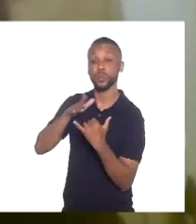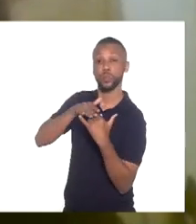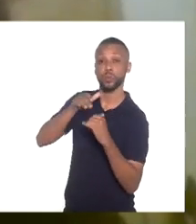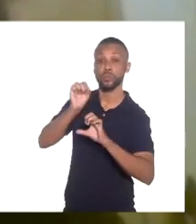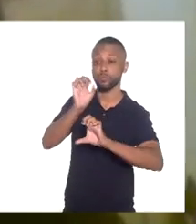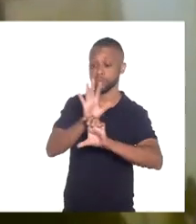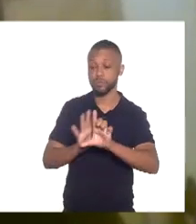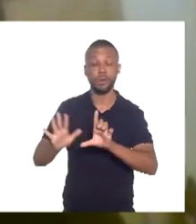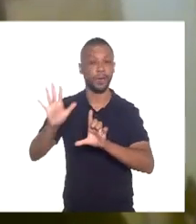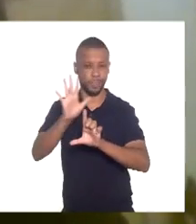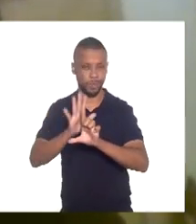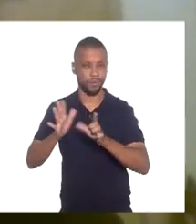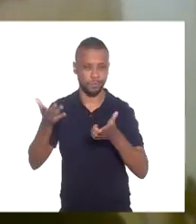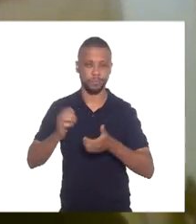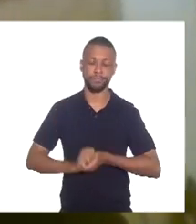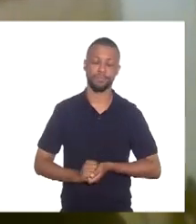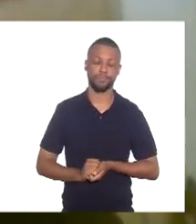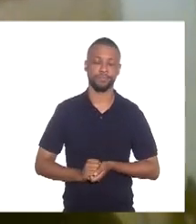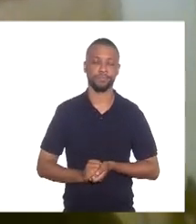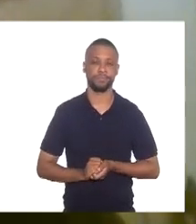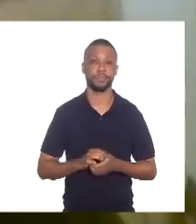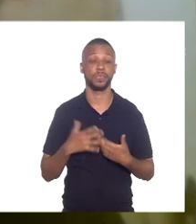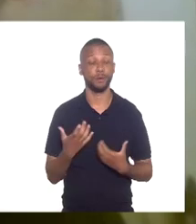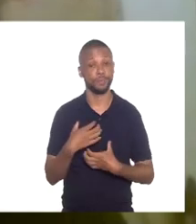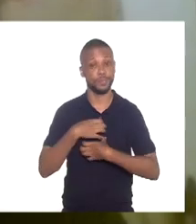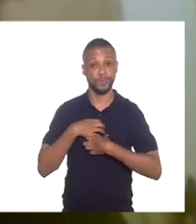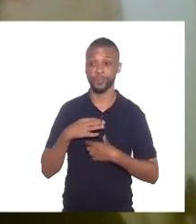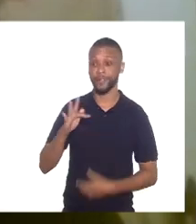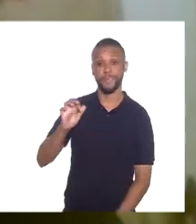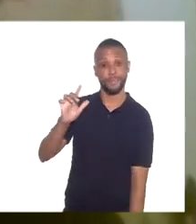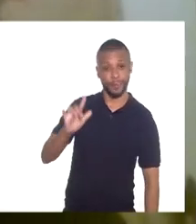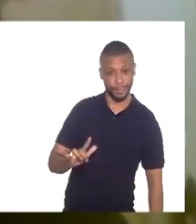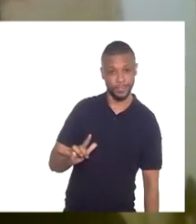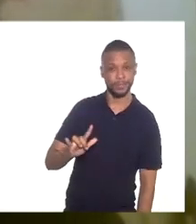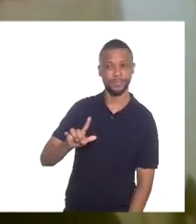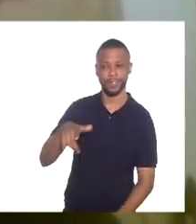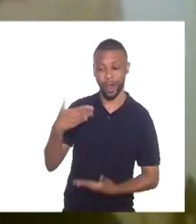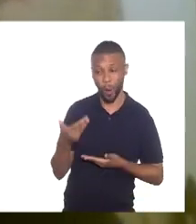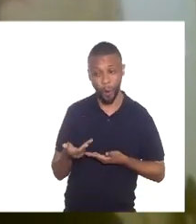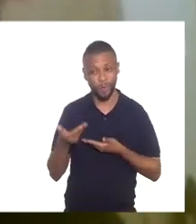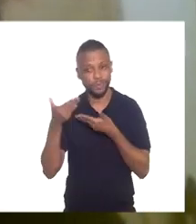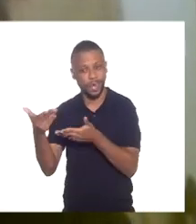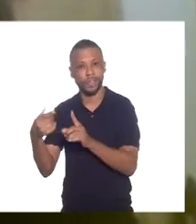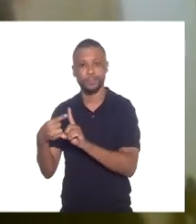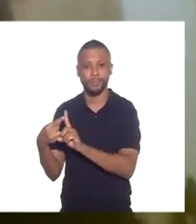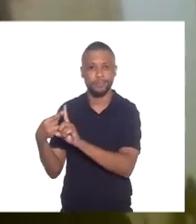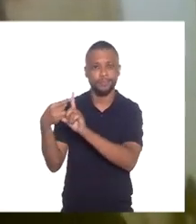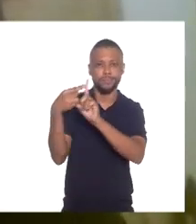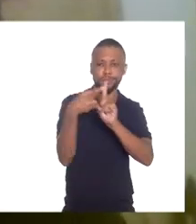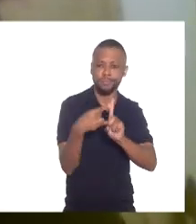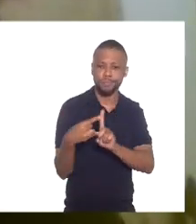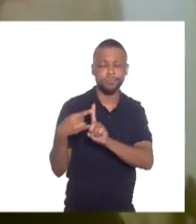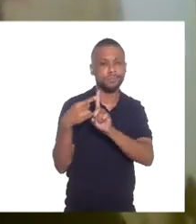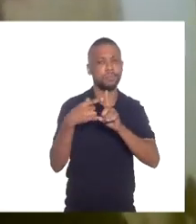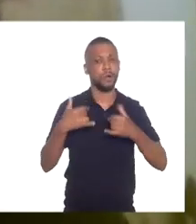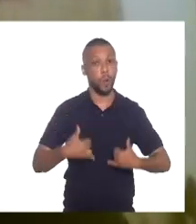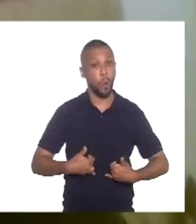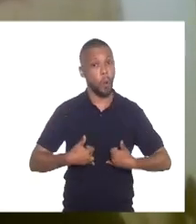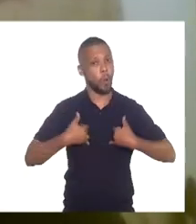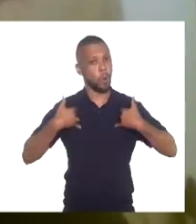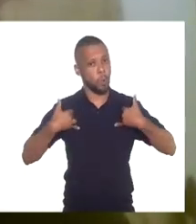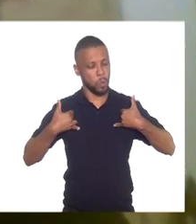Eu fiquei muito feliz de ser convidada para participar dessa live aqui hoje, né? Com muito orgulho que eu estou